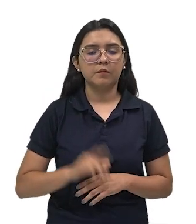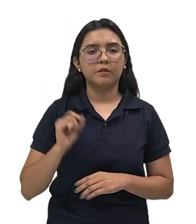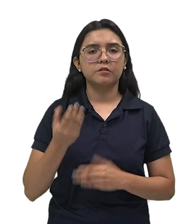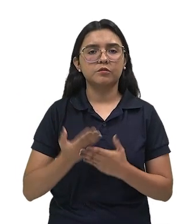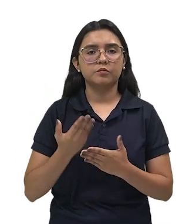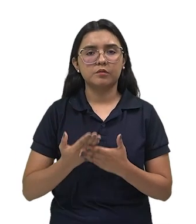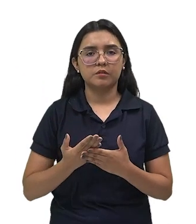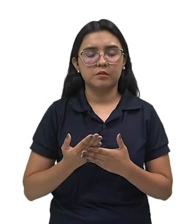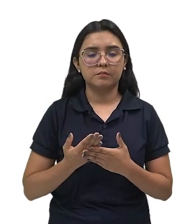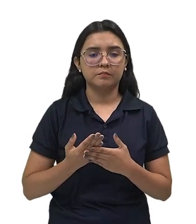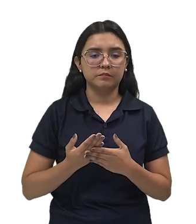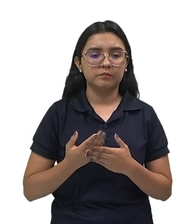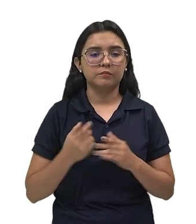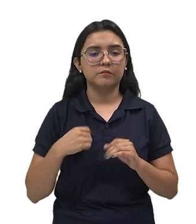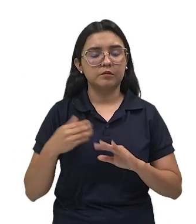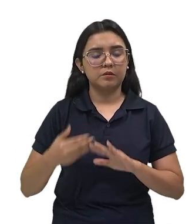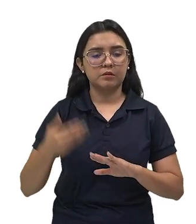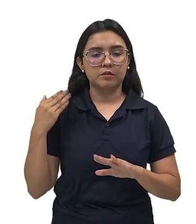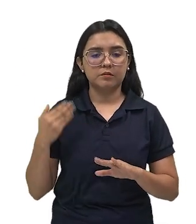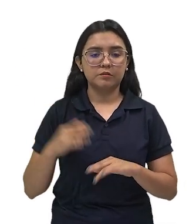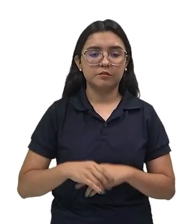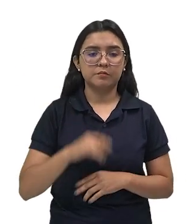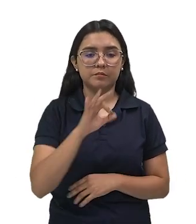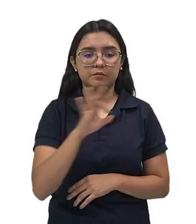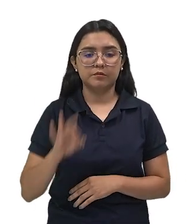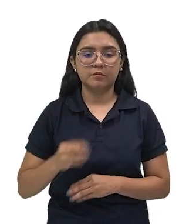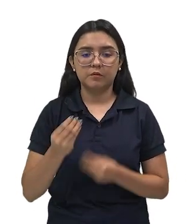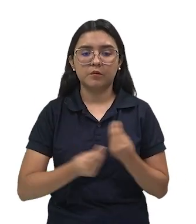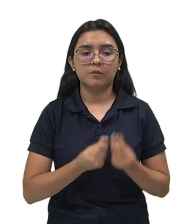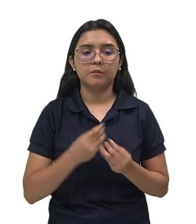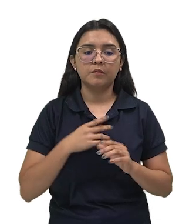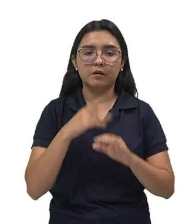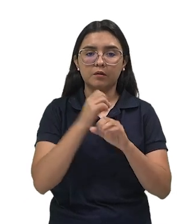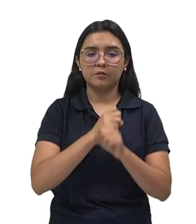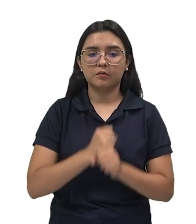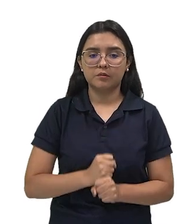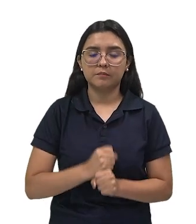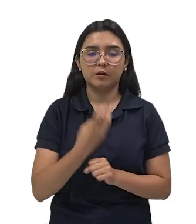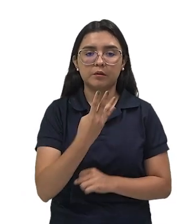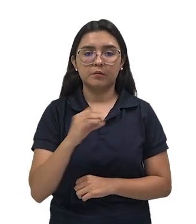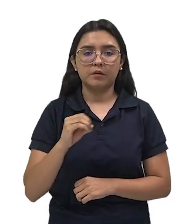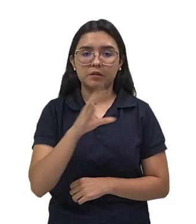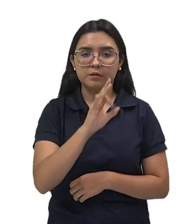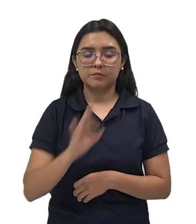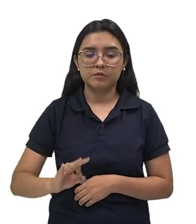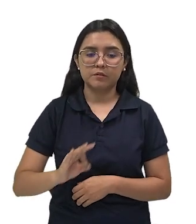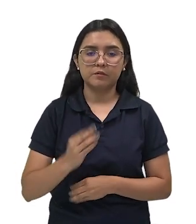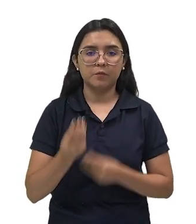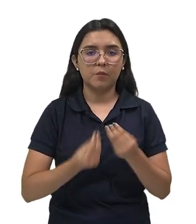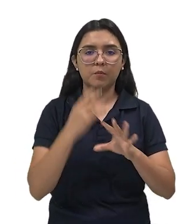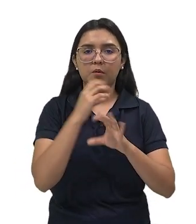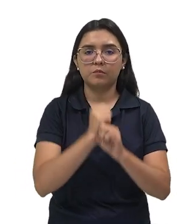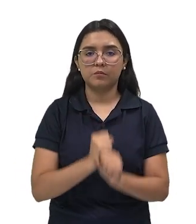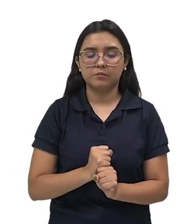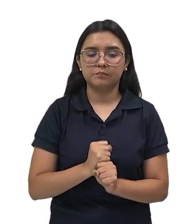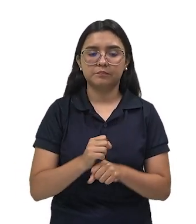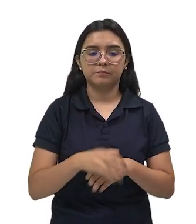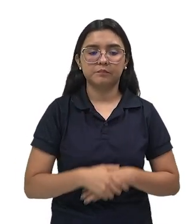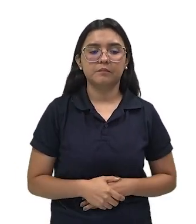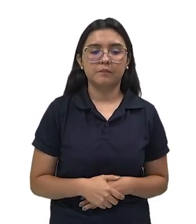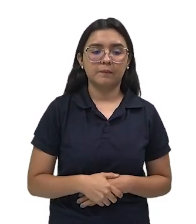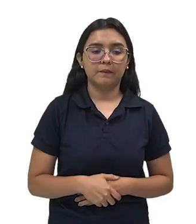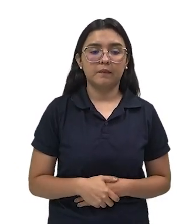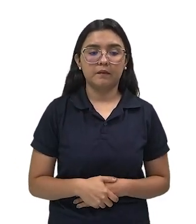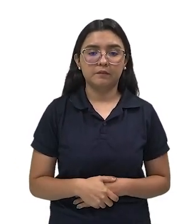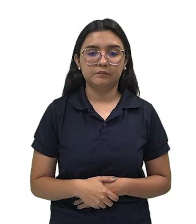de porcentagem? Como que calcula 40% de um determinado valor, né? Tirar a porcentagem. Então,